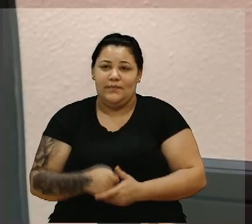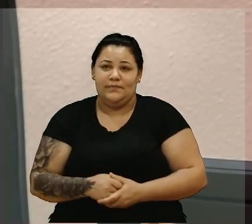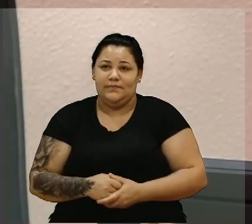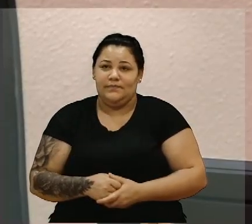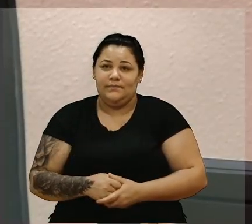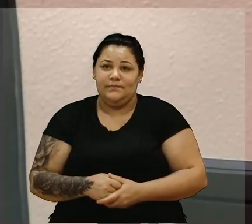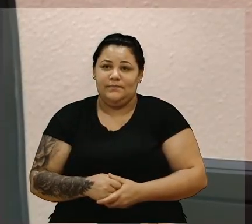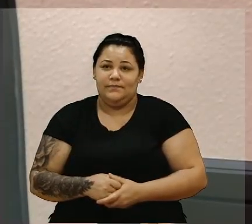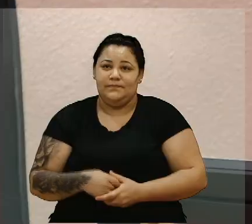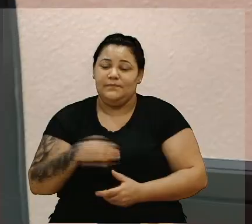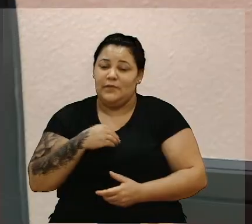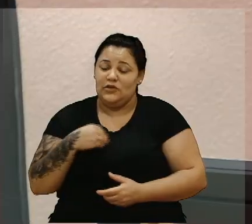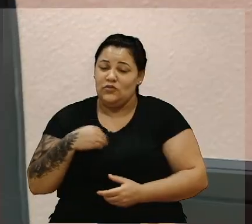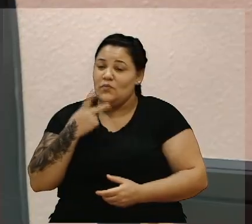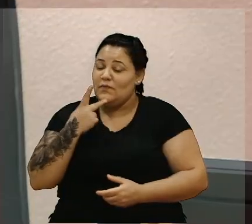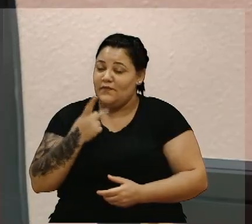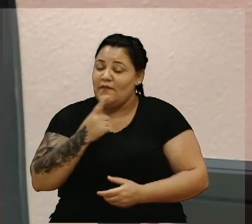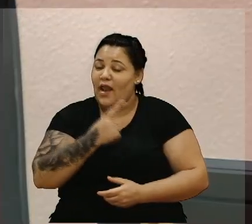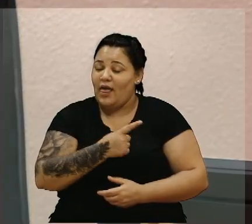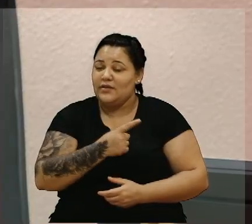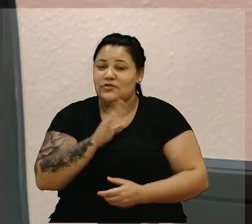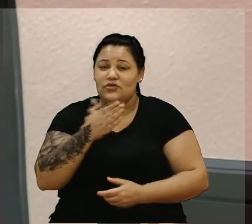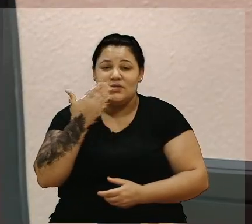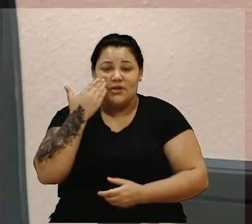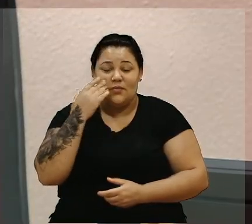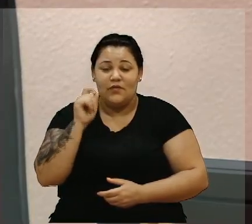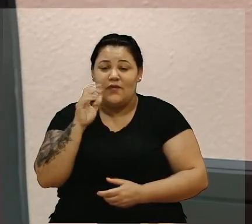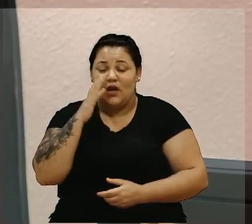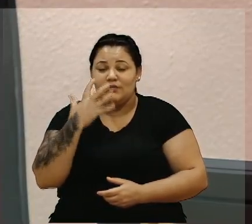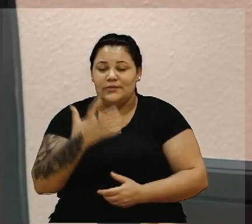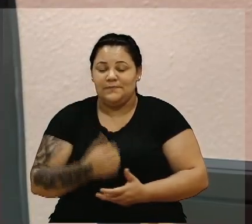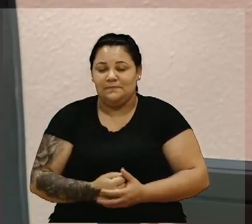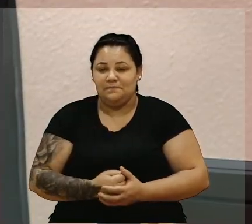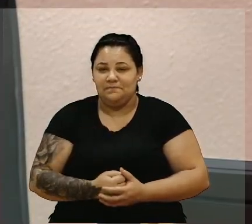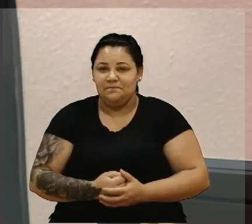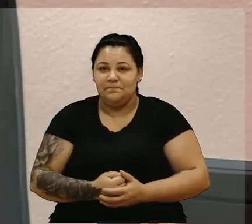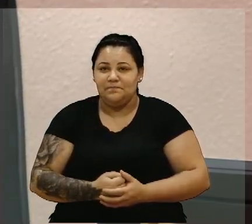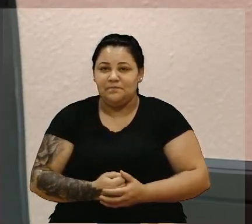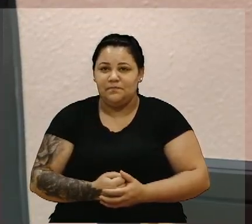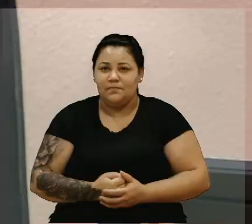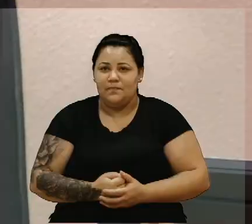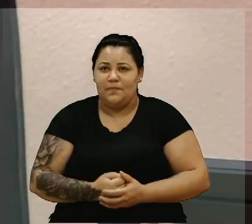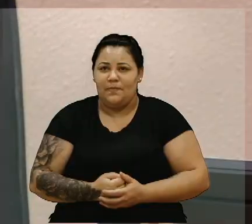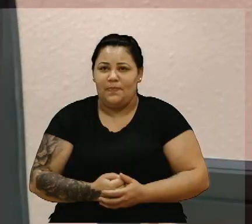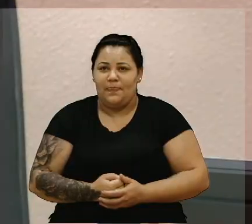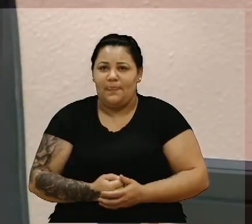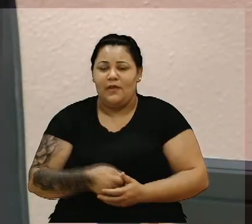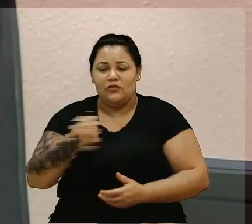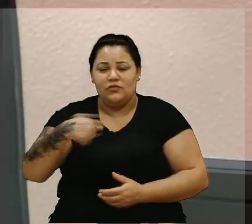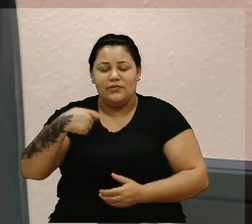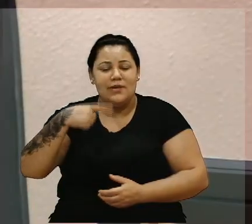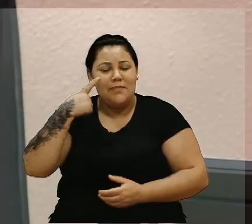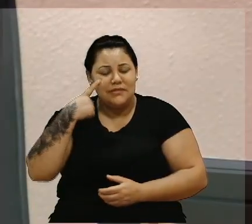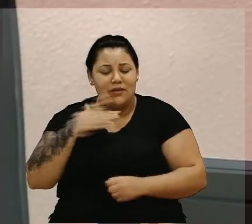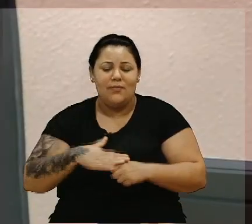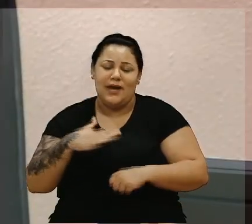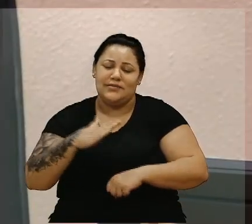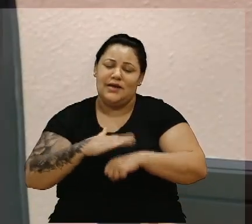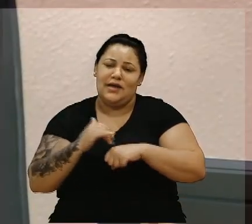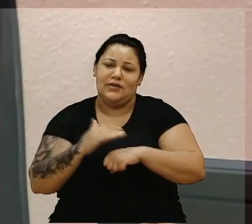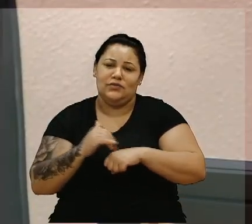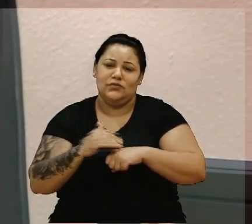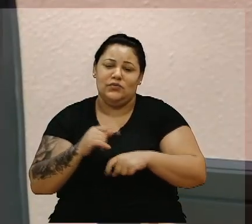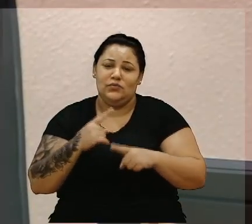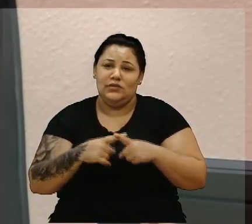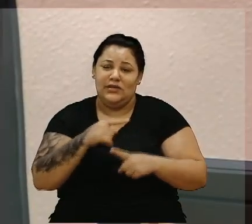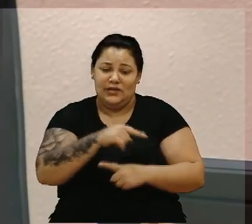eles determinam como vai acontecer a cuidadoria. Isso a gente precisa pensar com carinho, porque esse